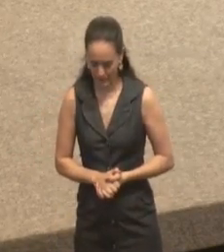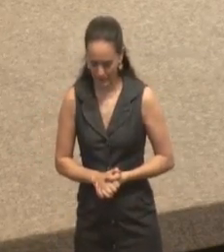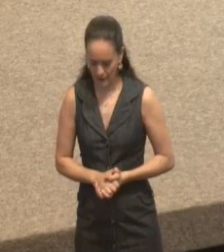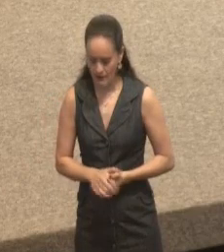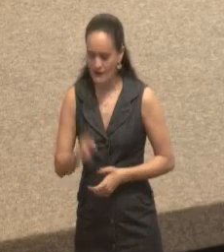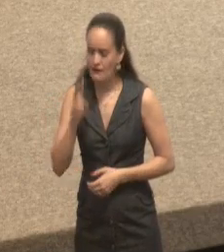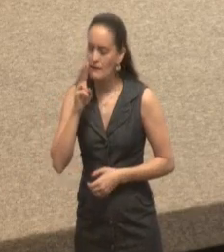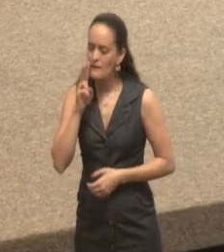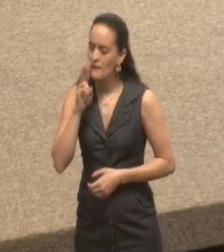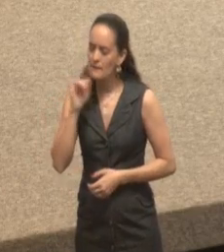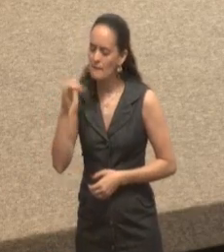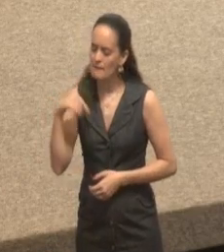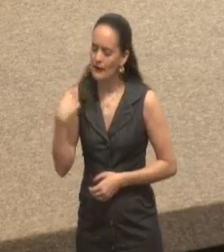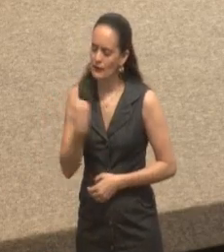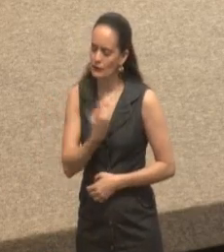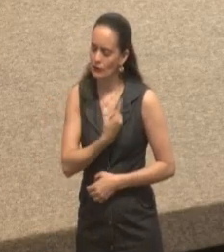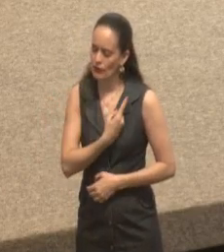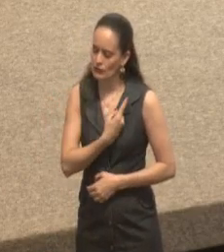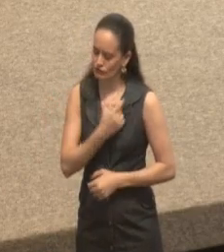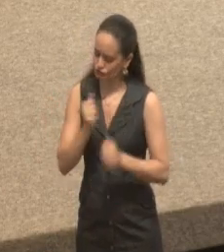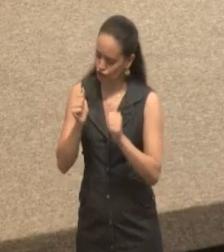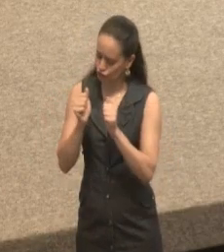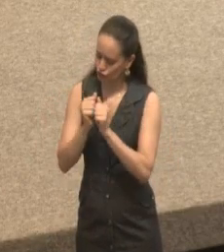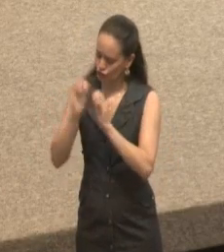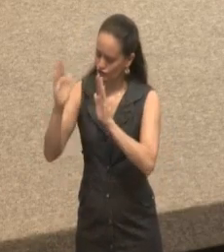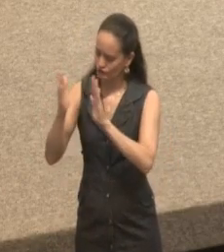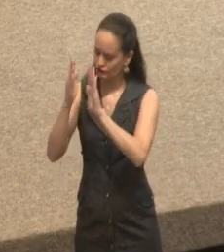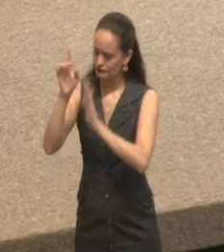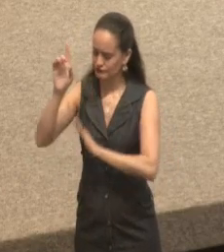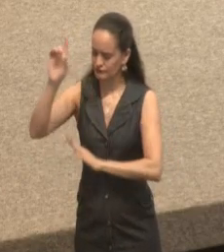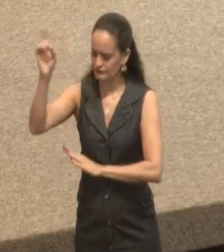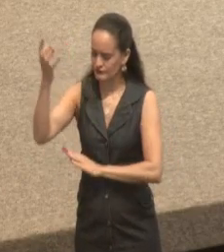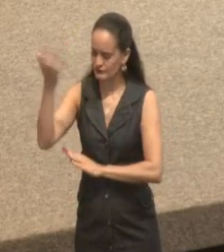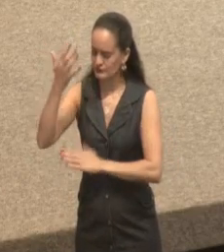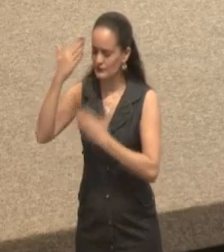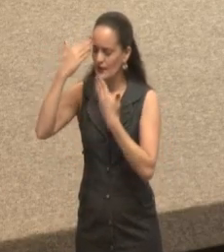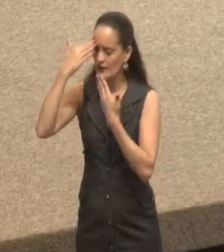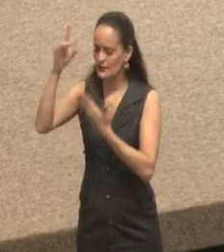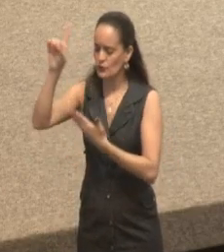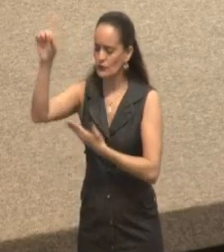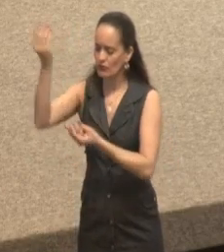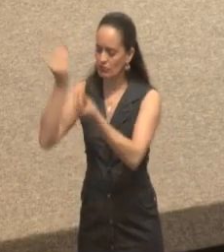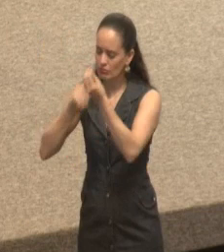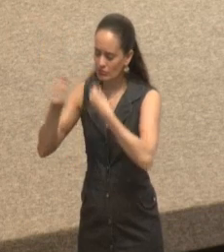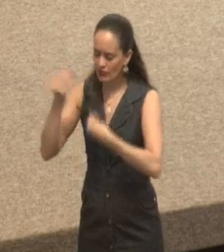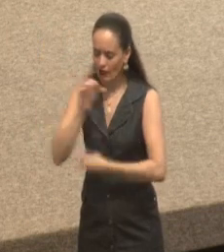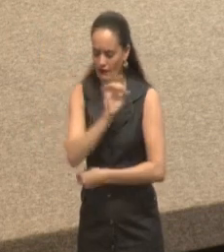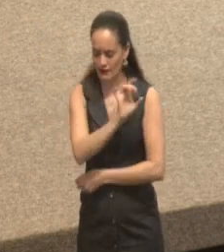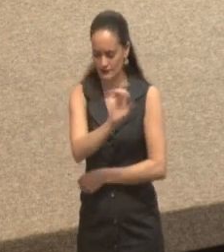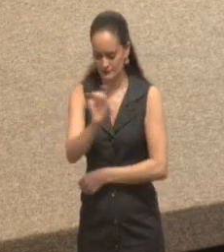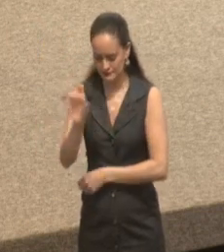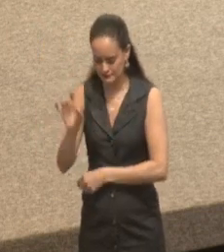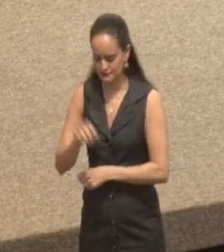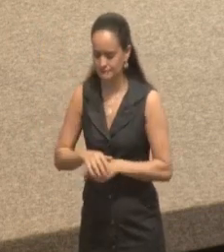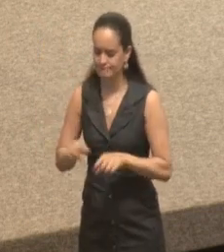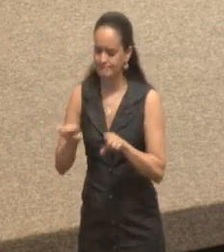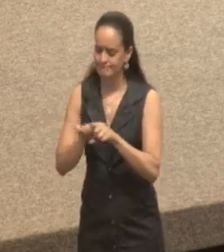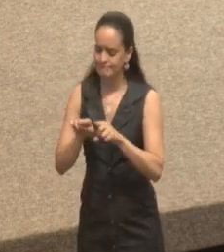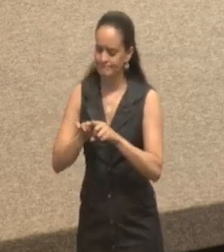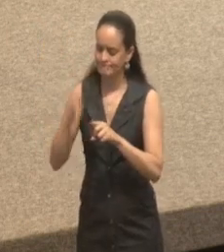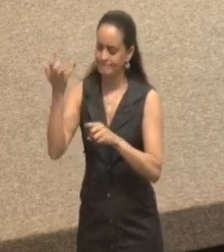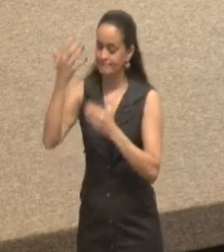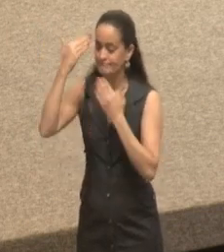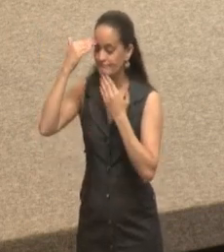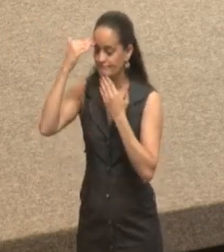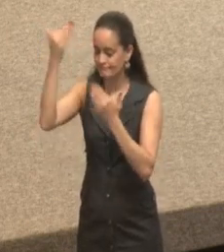Pai nosso, ainda na Tua presença, nós queremos agradecer o dia que tens dado a cada um de nós. Queremos agradecer